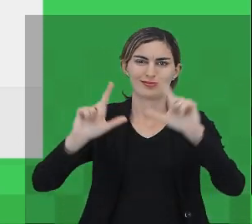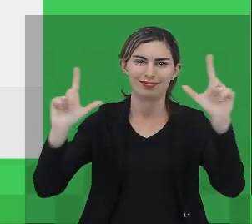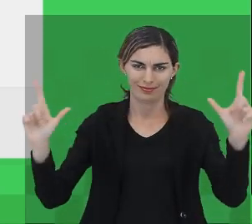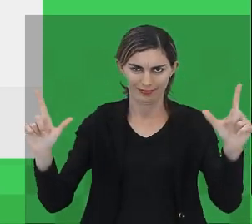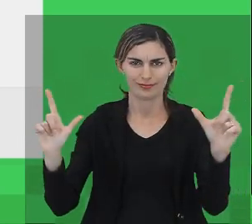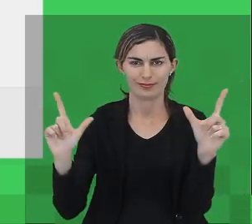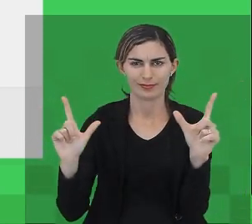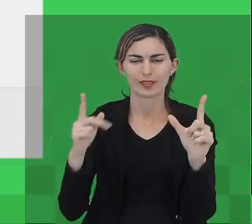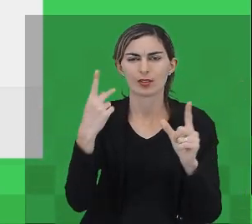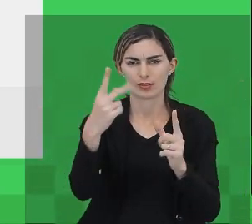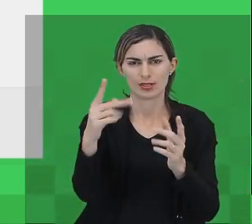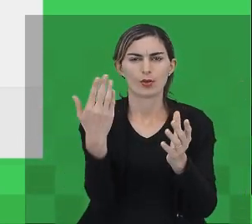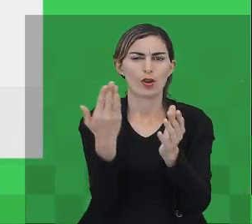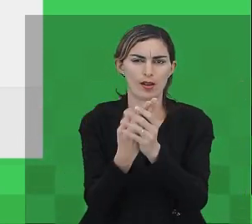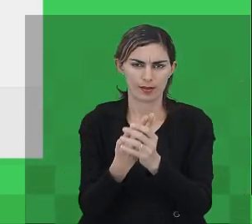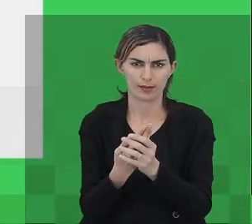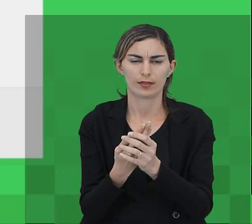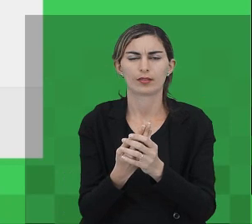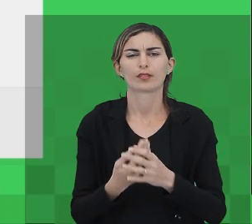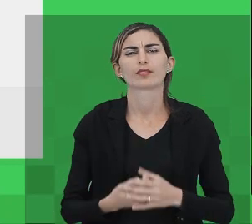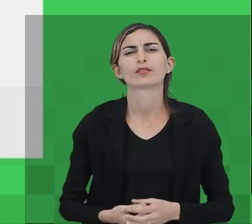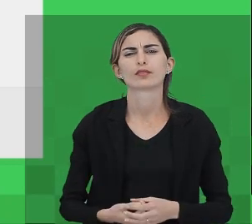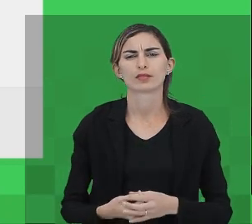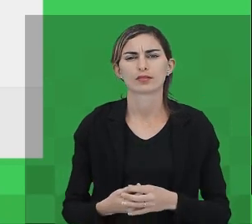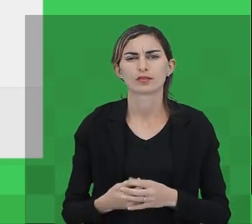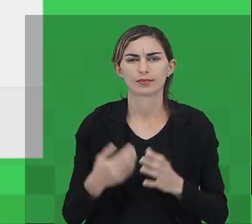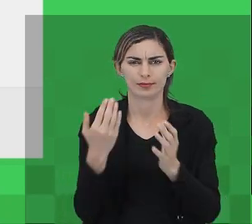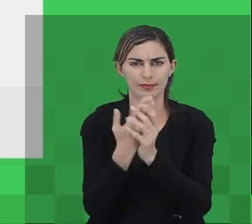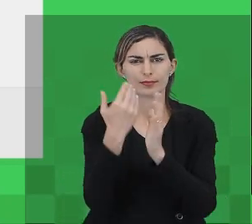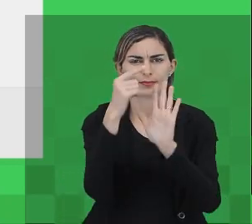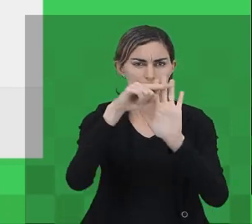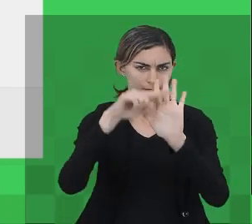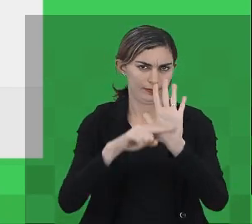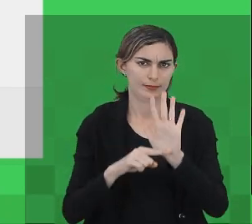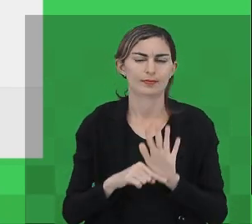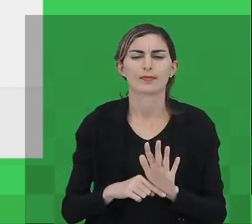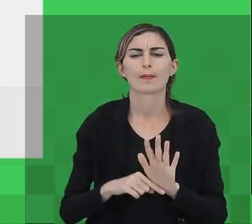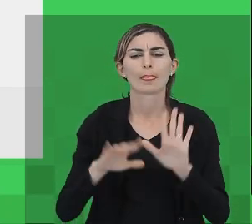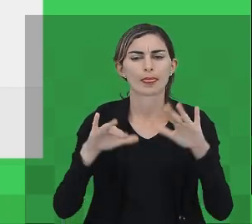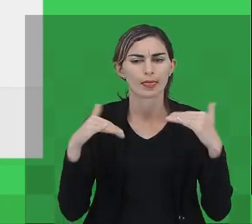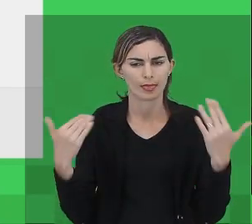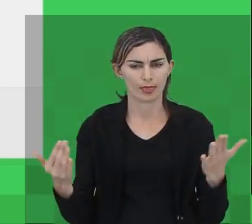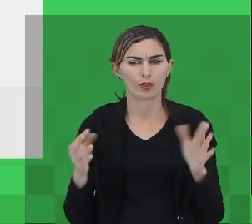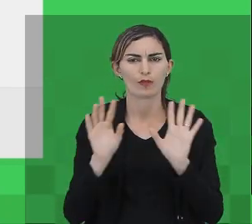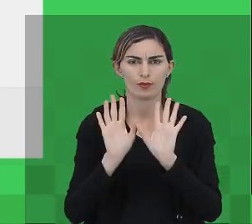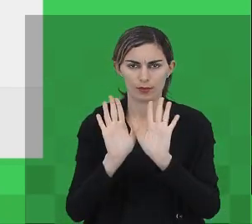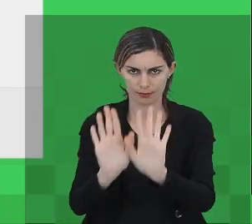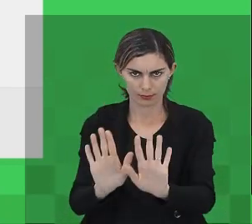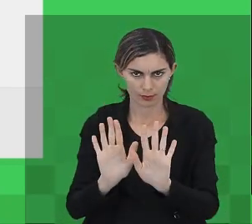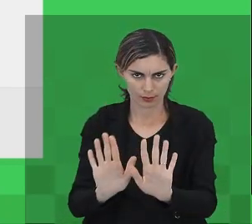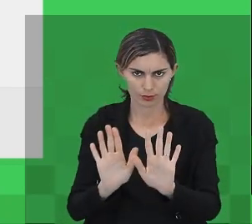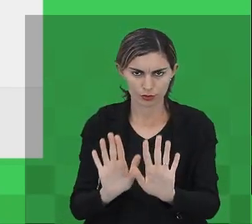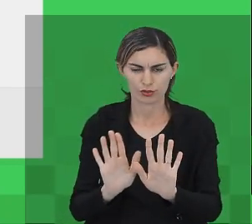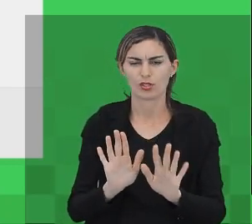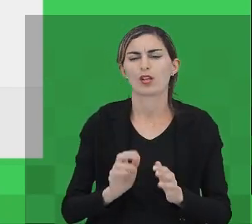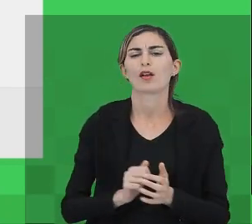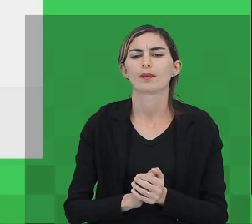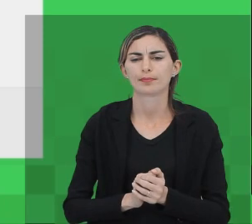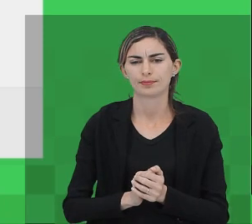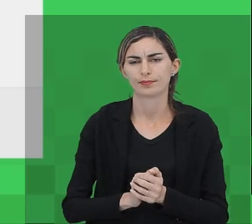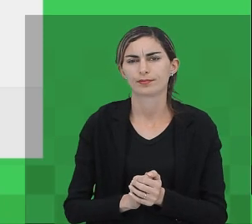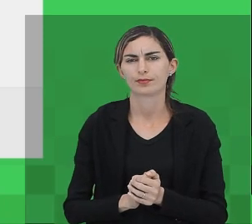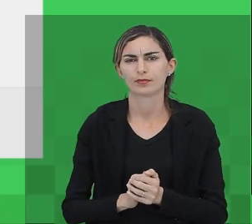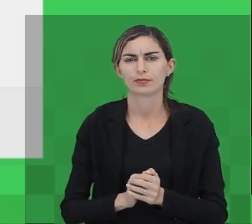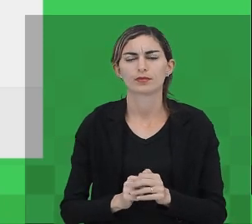de tela para esse arquivo Java, para esse arquivo de programação. Então eu vou deixar a